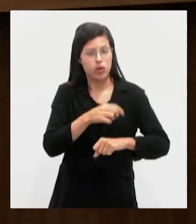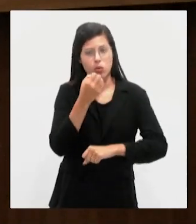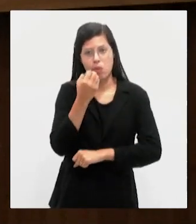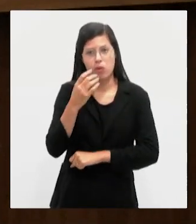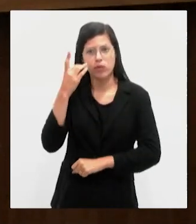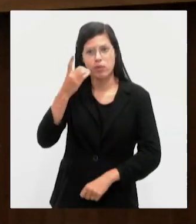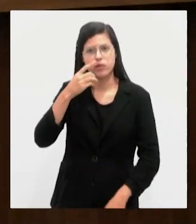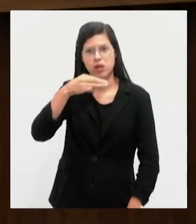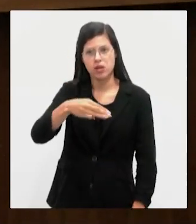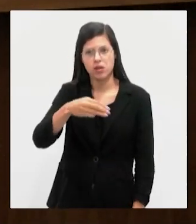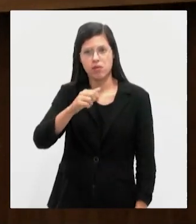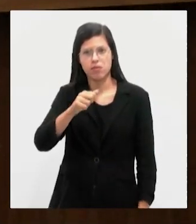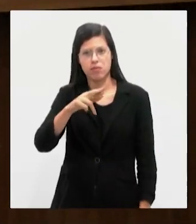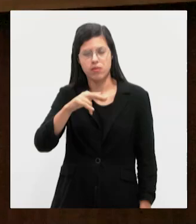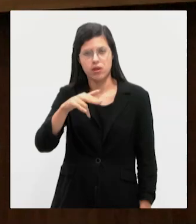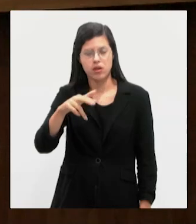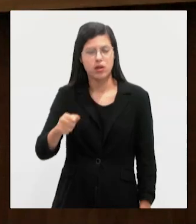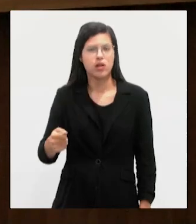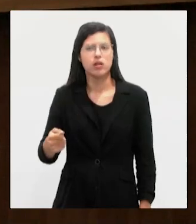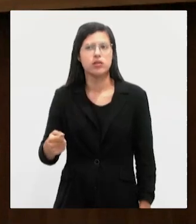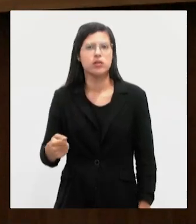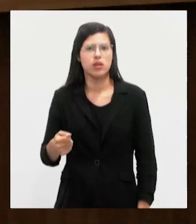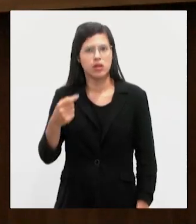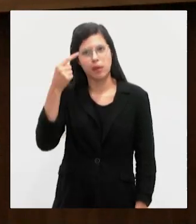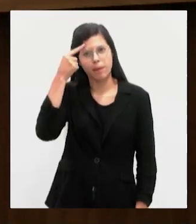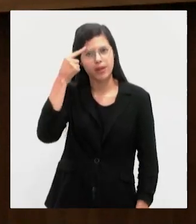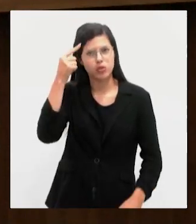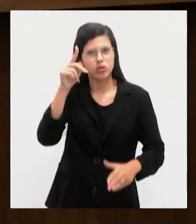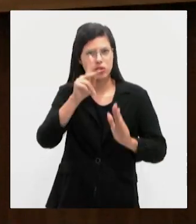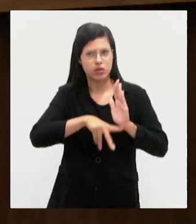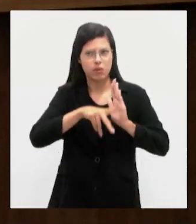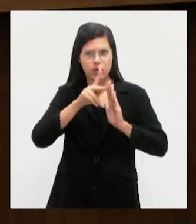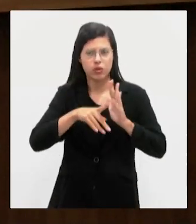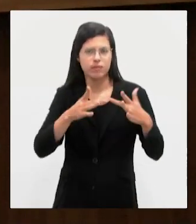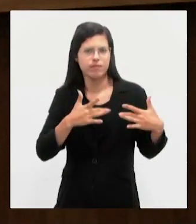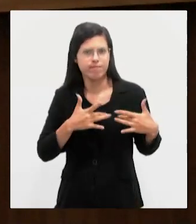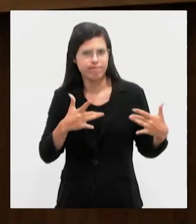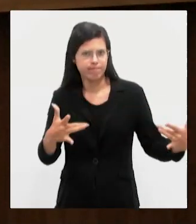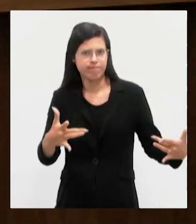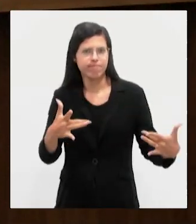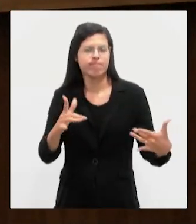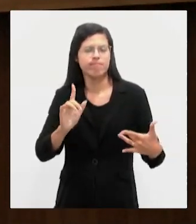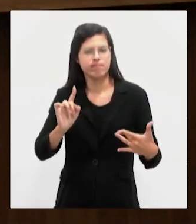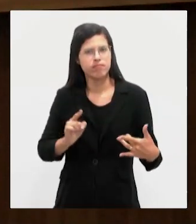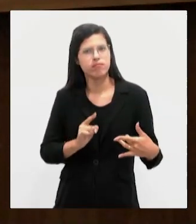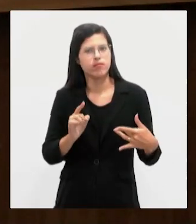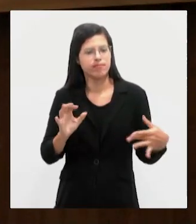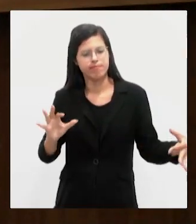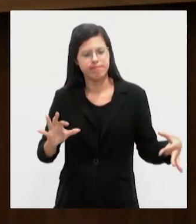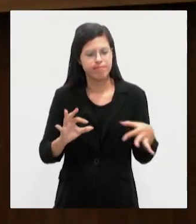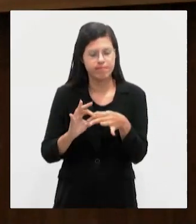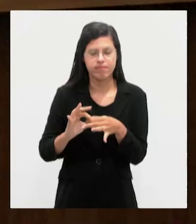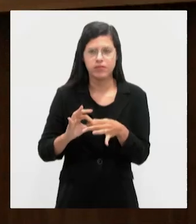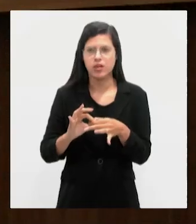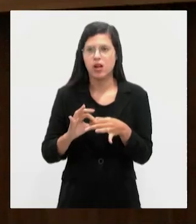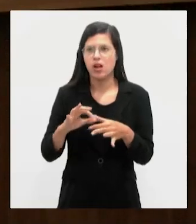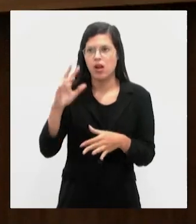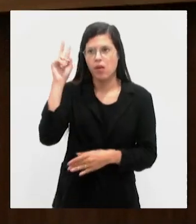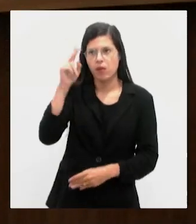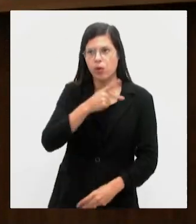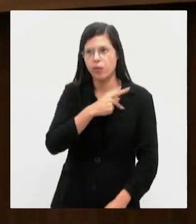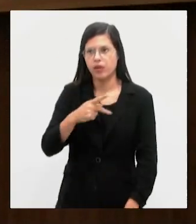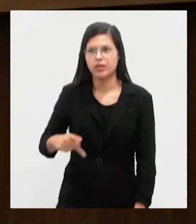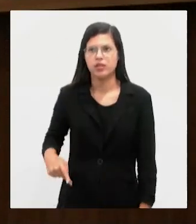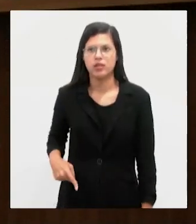Marina, idealizadora original desse projeto, que solidariamente nos somamos, lembra que o próprio presidente da